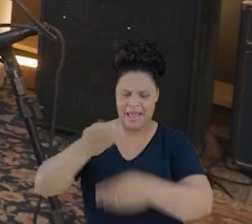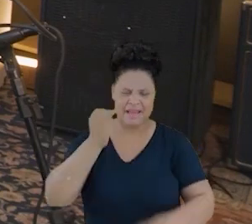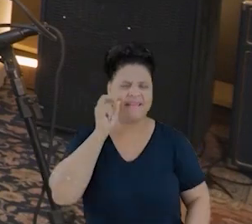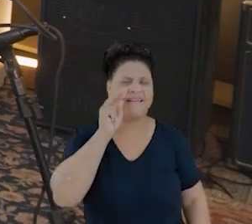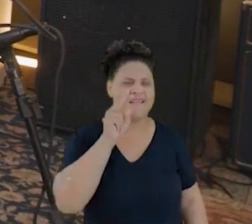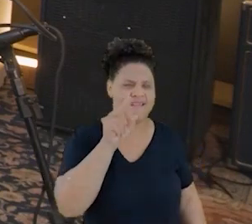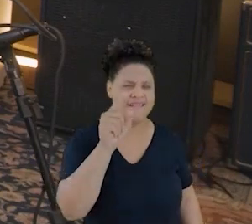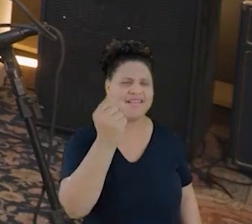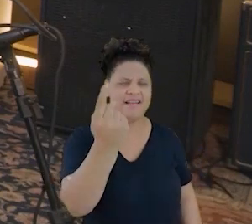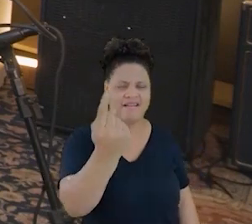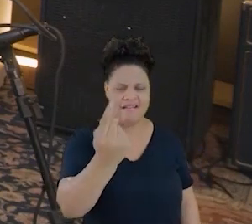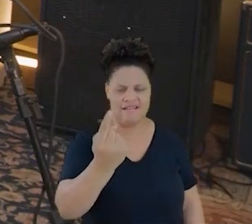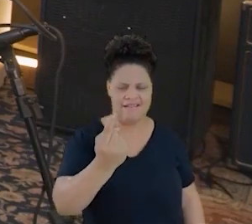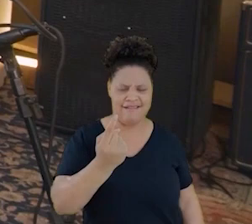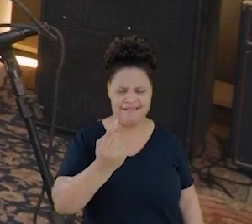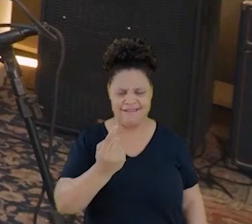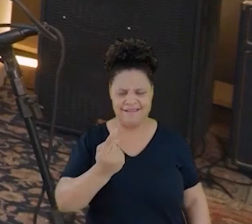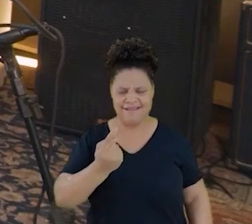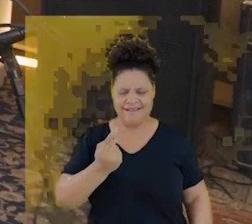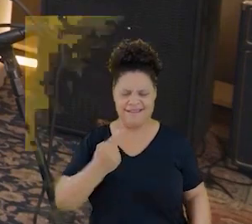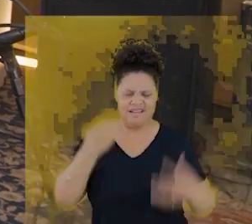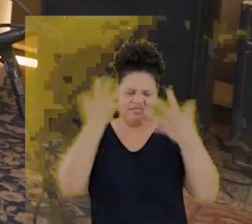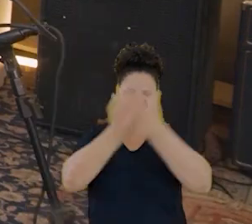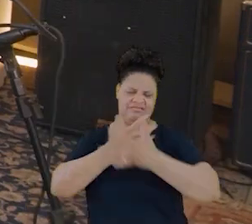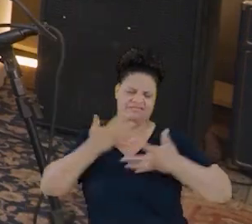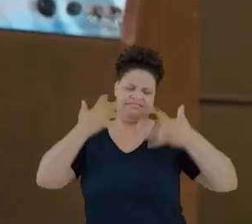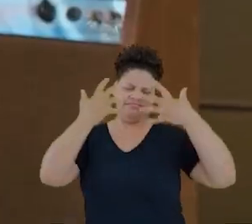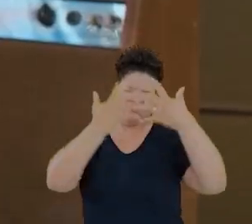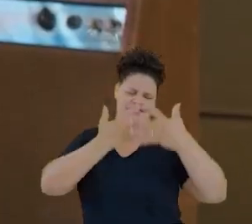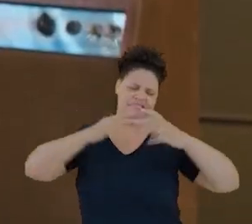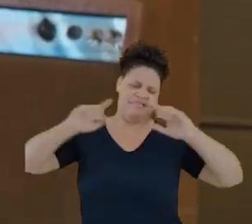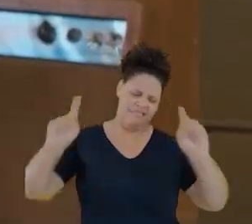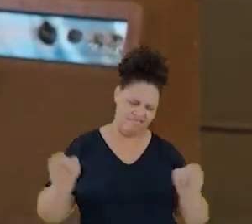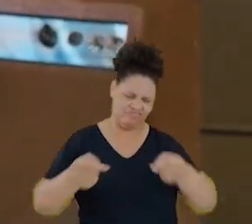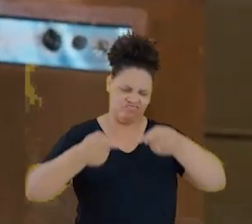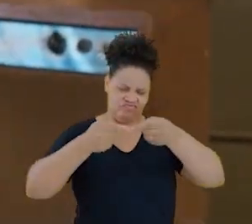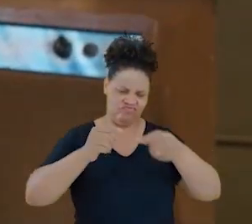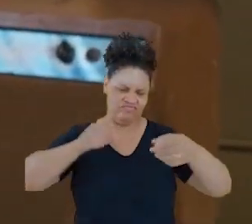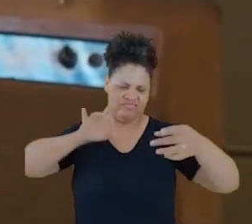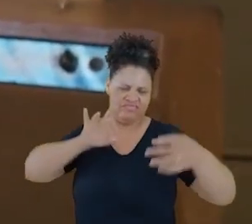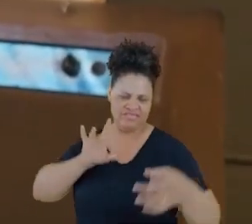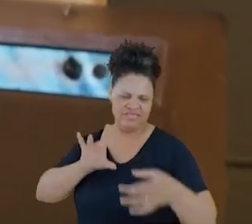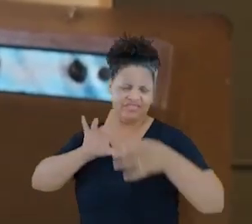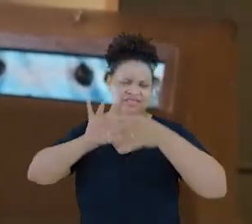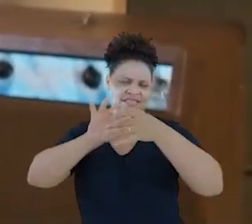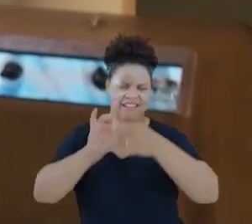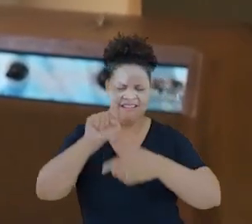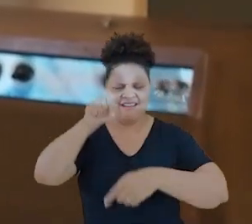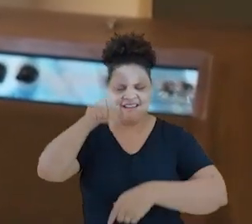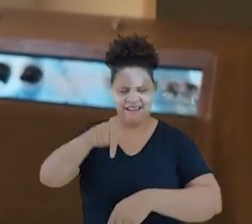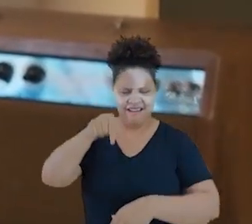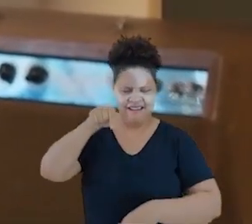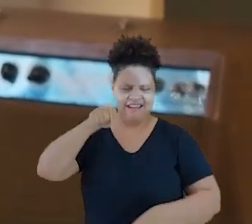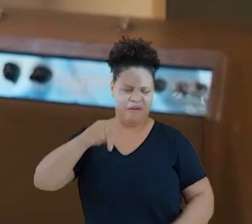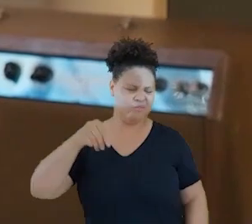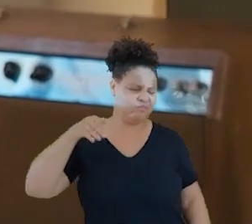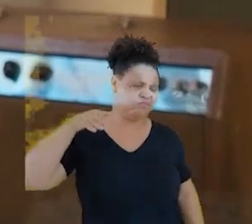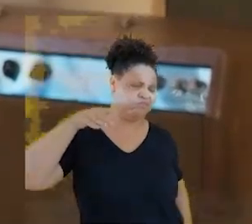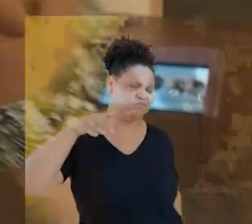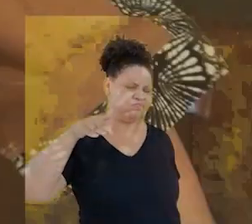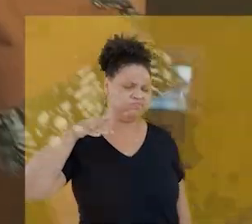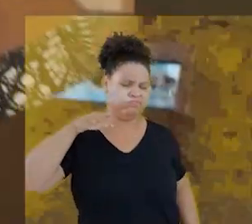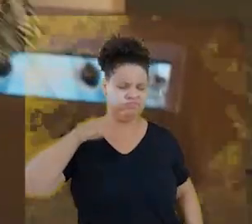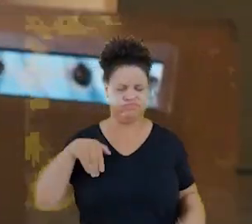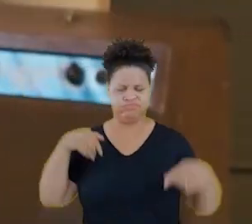Você chega na embolada com as mana empoderada fazendo a conexão. É mestra Ana quem manda nessa parada que não bola retada, vem cantando